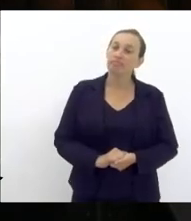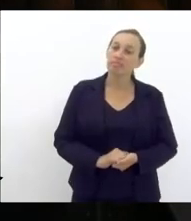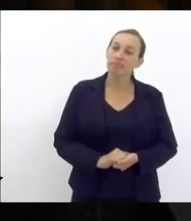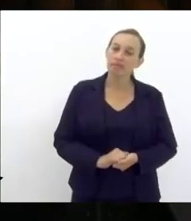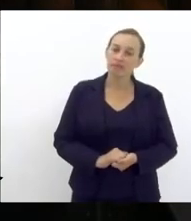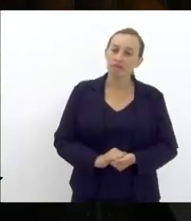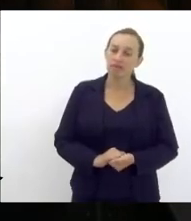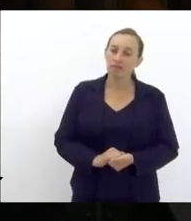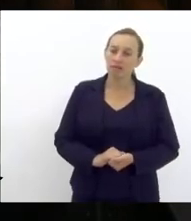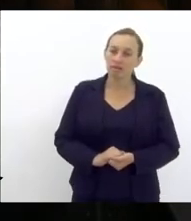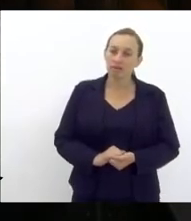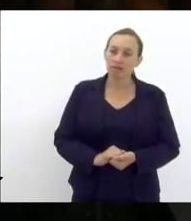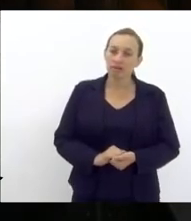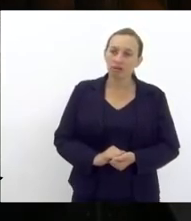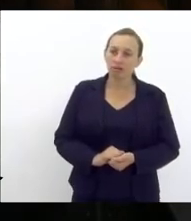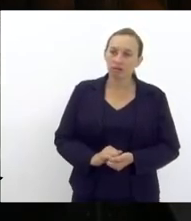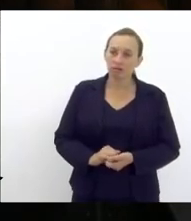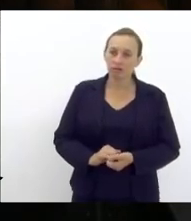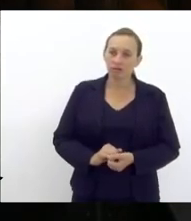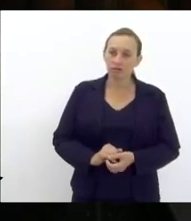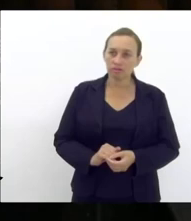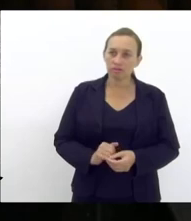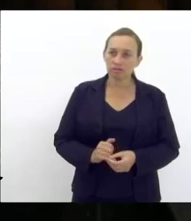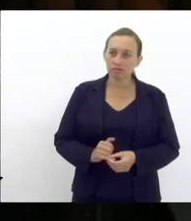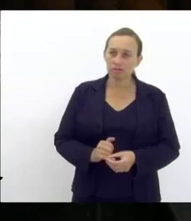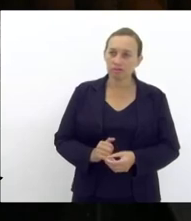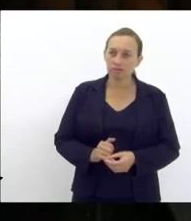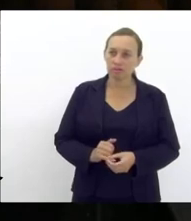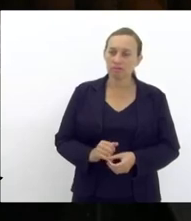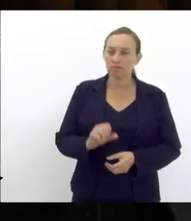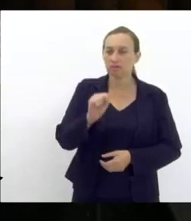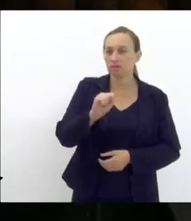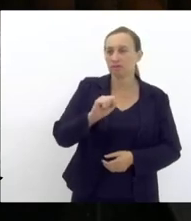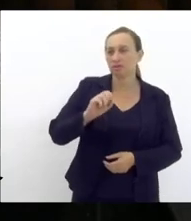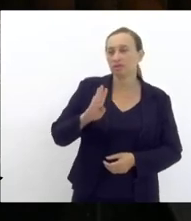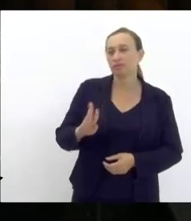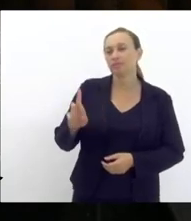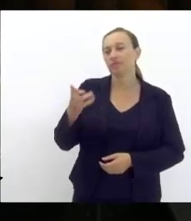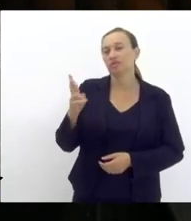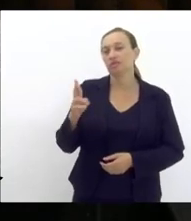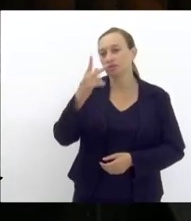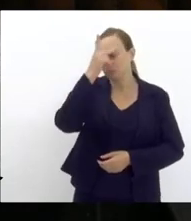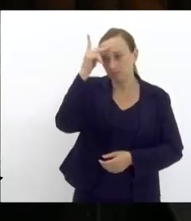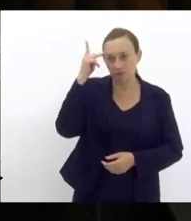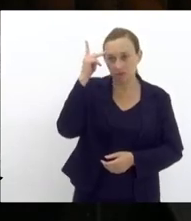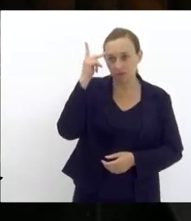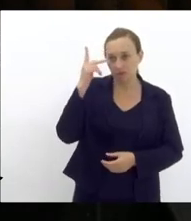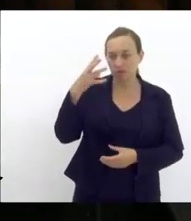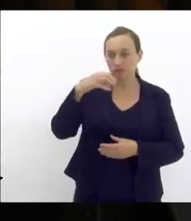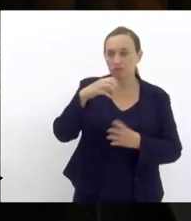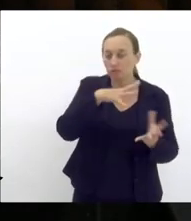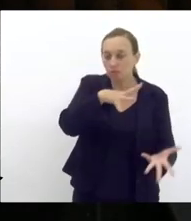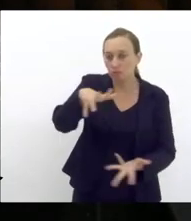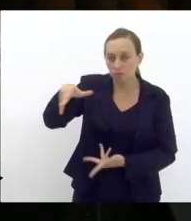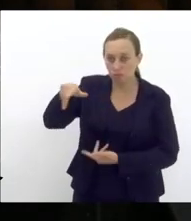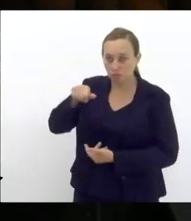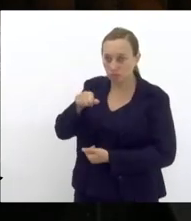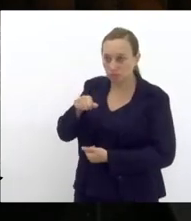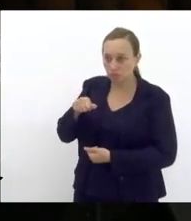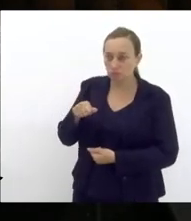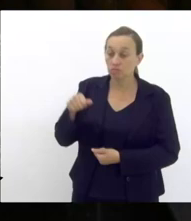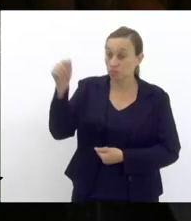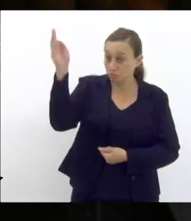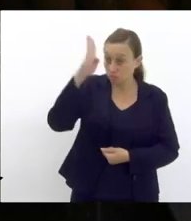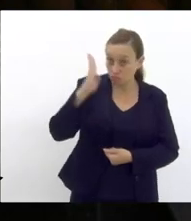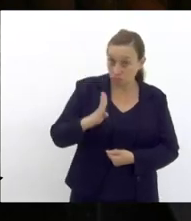nós estamos aqui com 8 bilhões de pessoas no planeta o